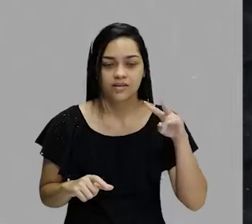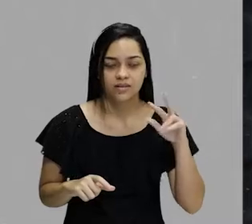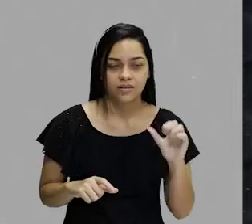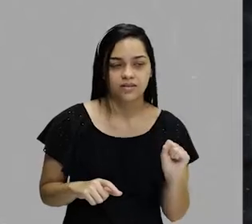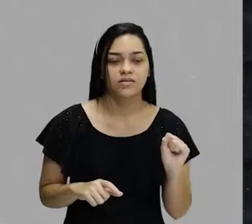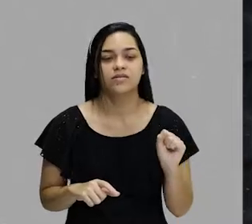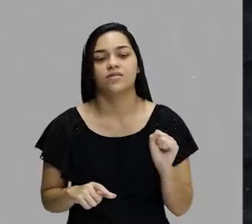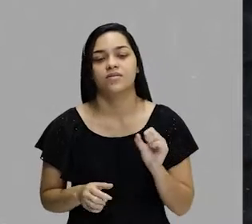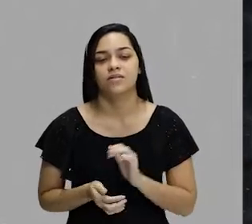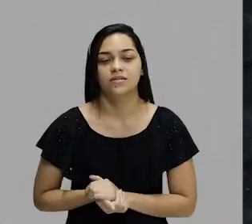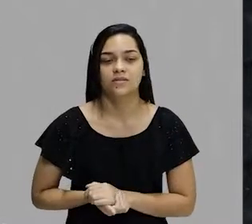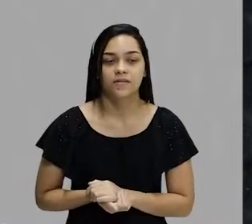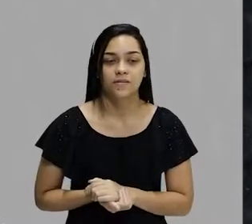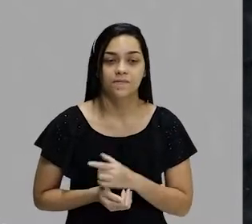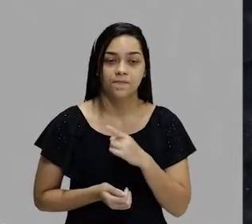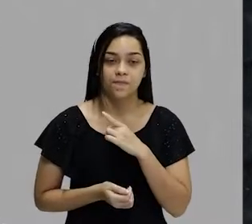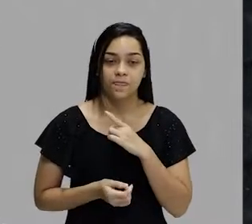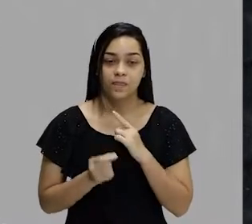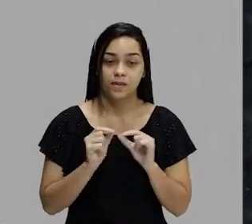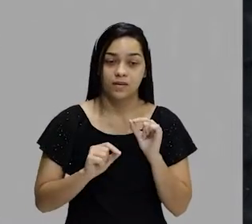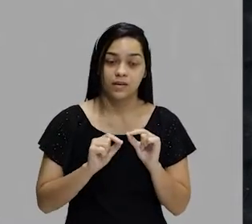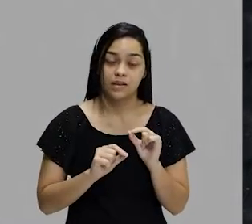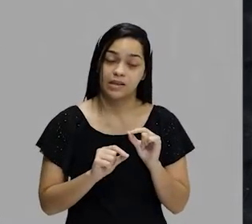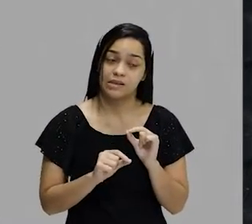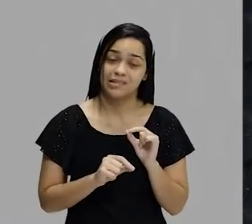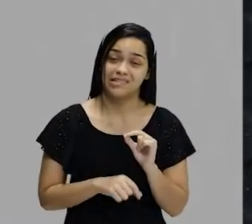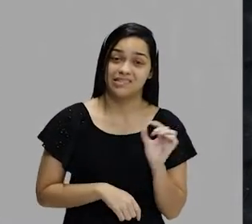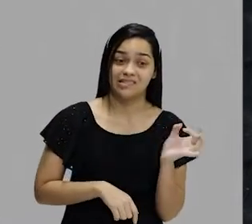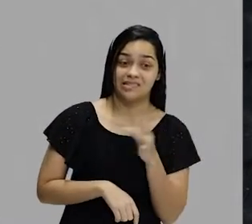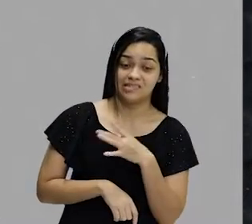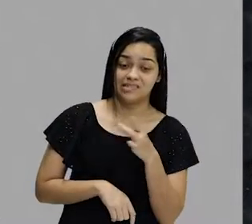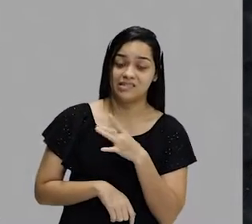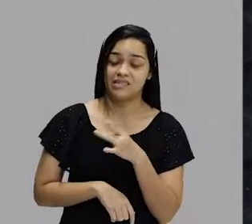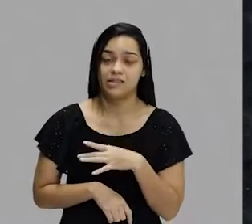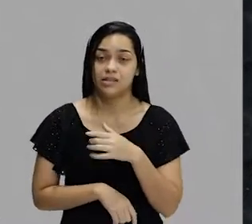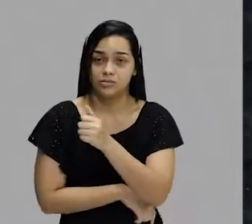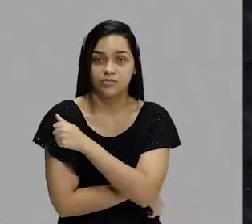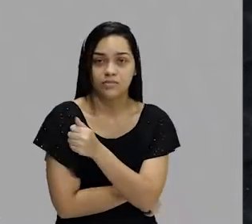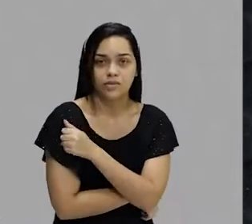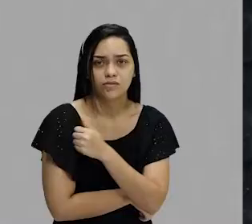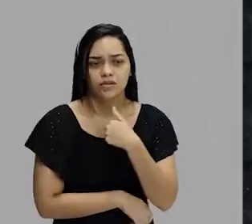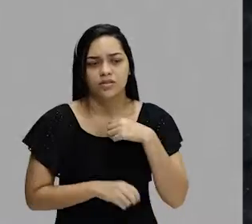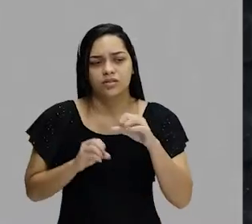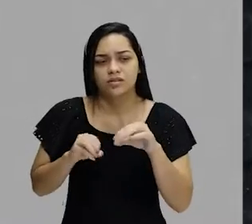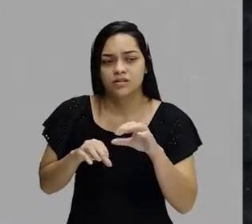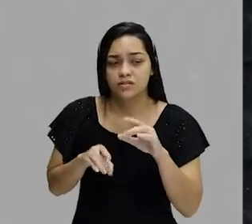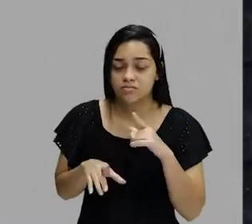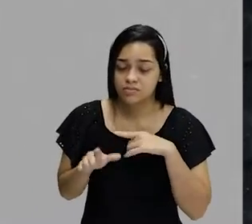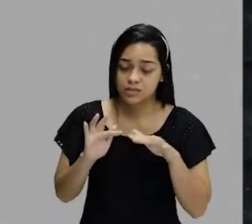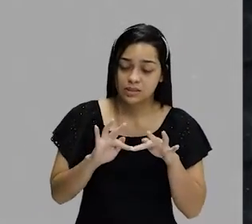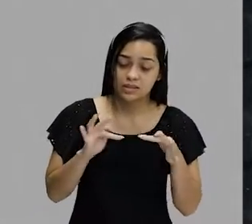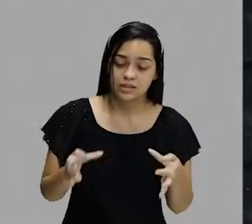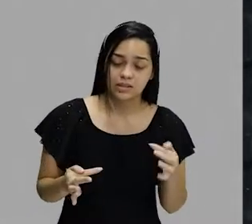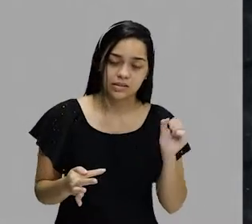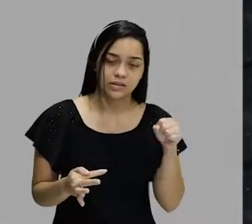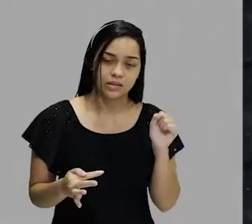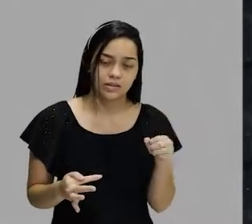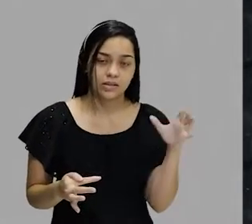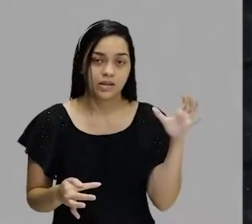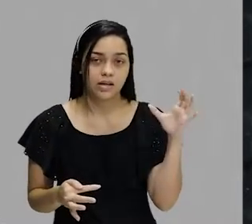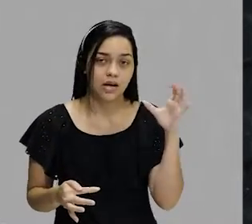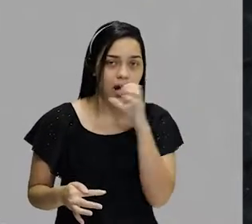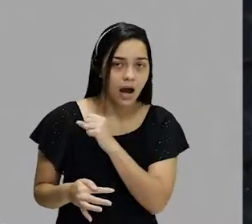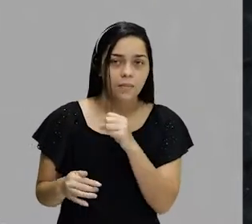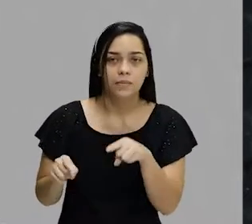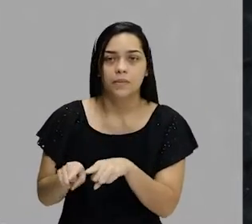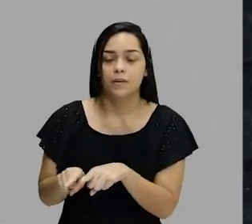parte 1. Orações substantivas é o terror de muito aluno, mas eu já dei a dica aqui. Vou te ensinar a forma mais simples, mais